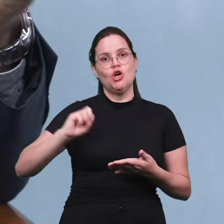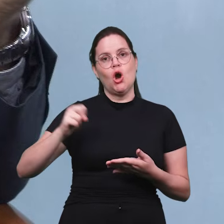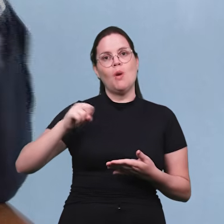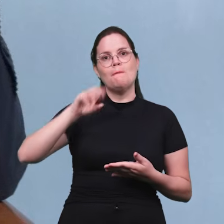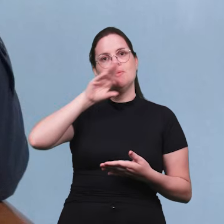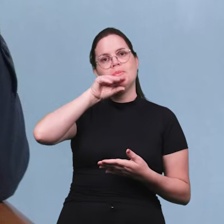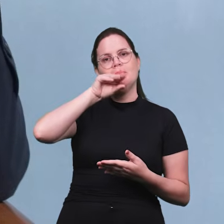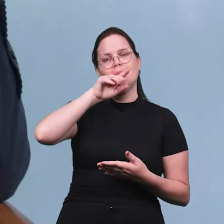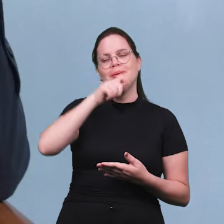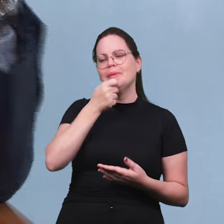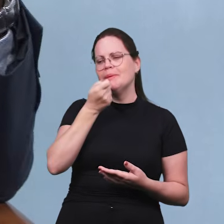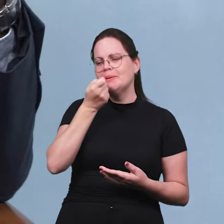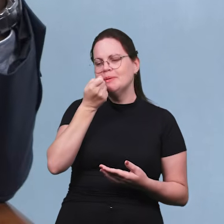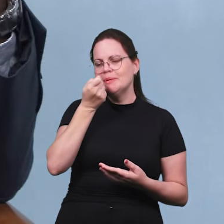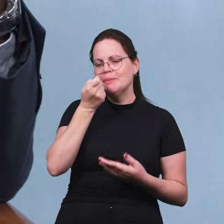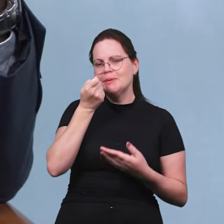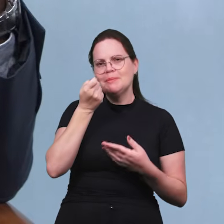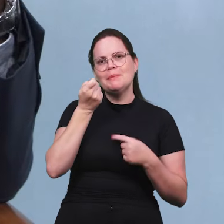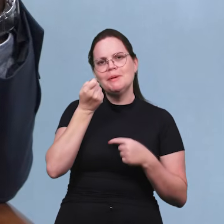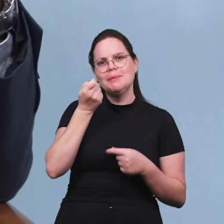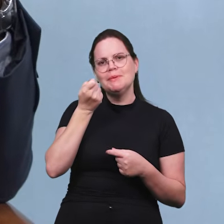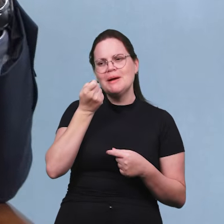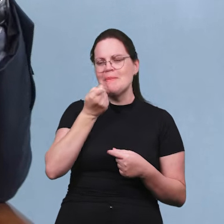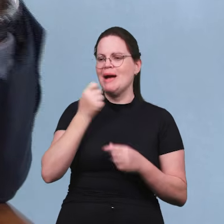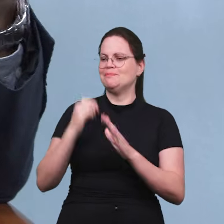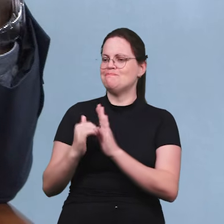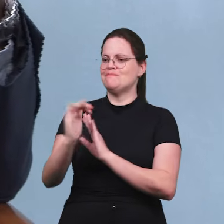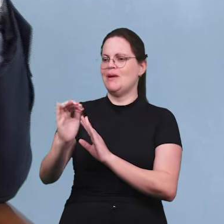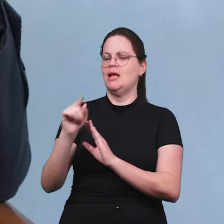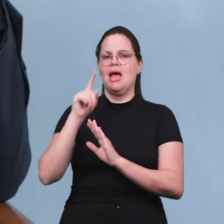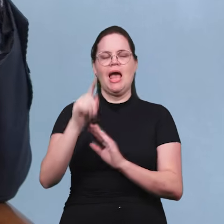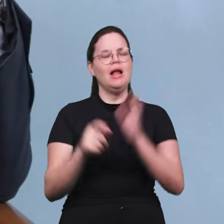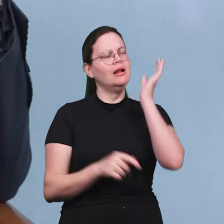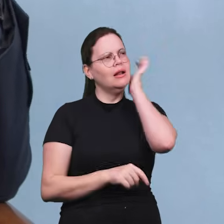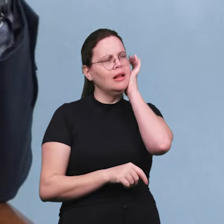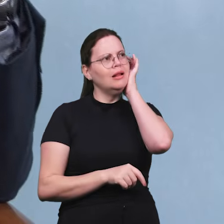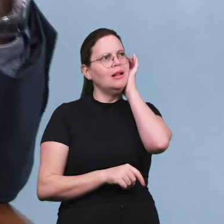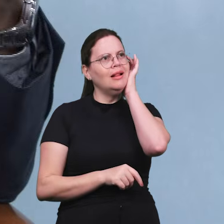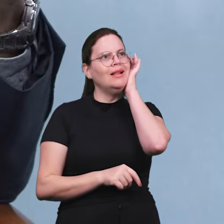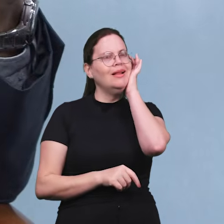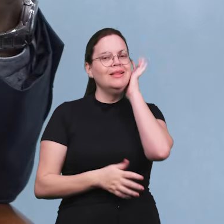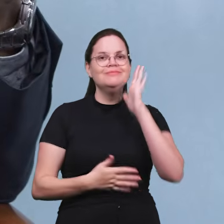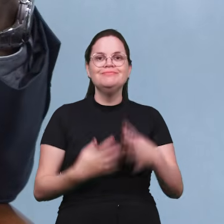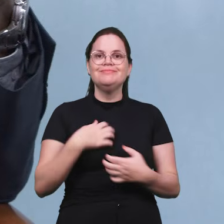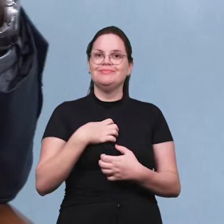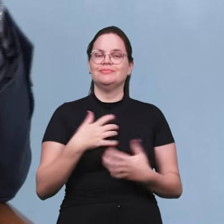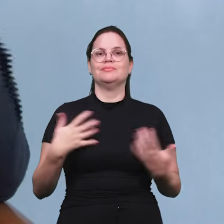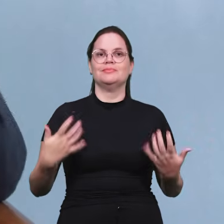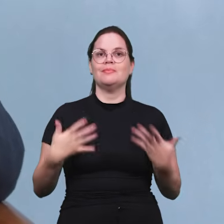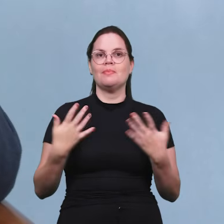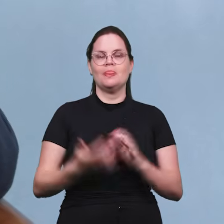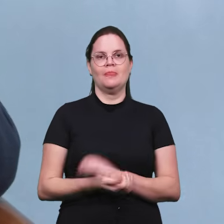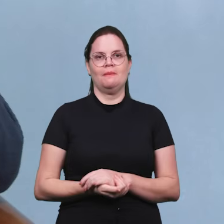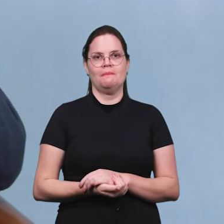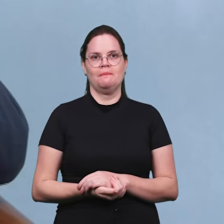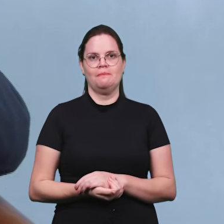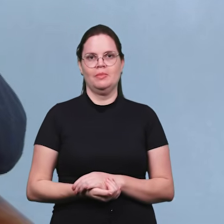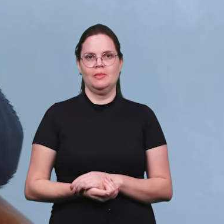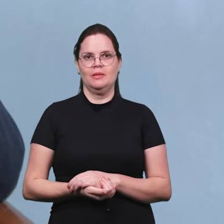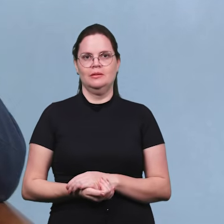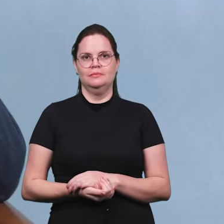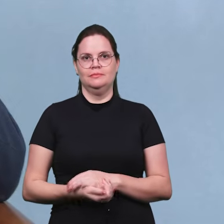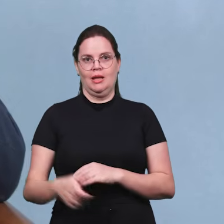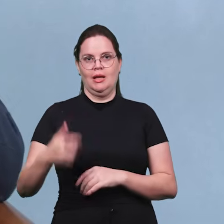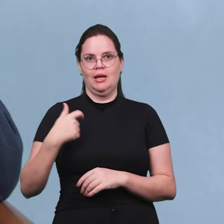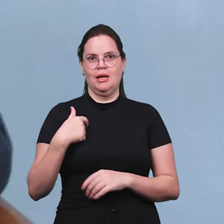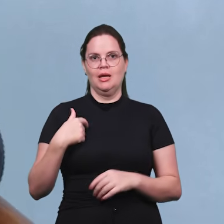áudio para a pessoa também internada, ele te ouve, e eu faço, né, assim, eu pego,